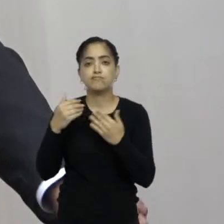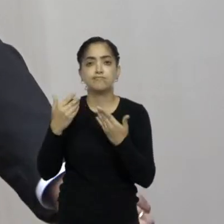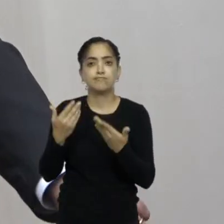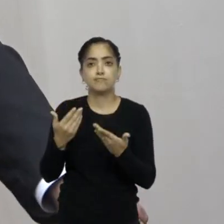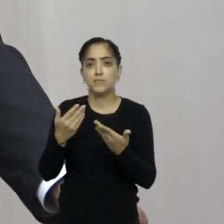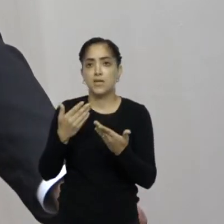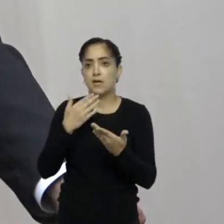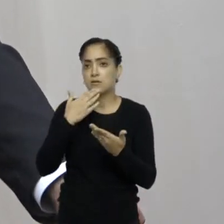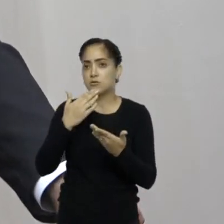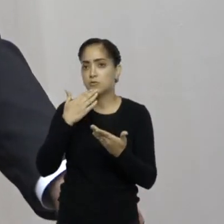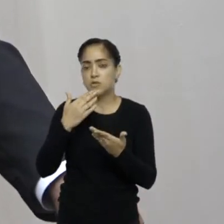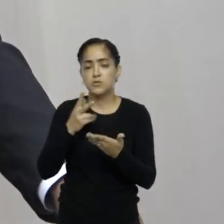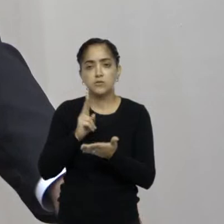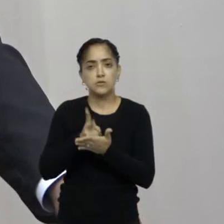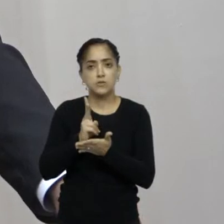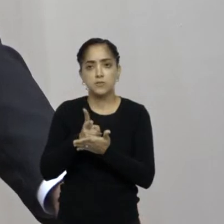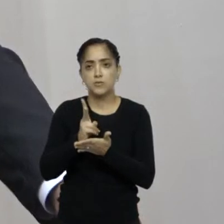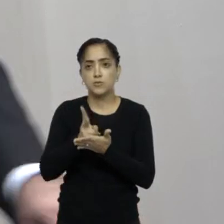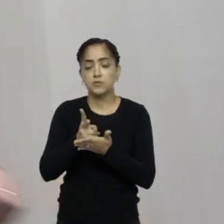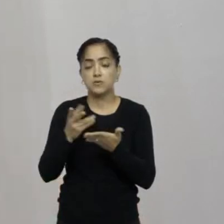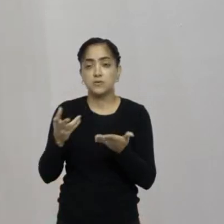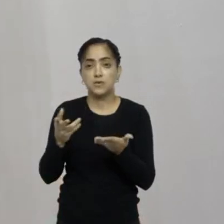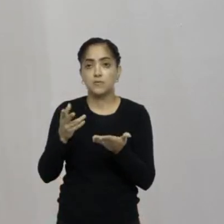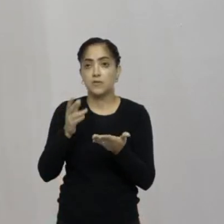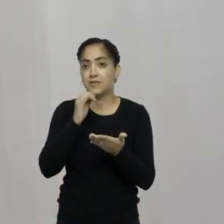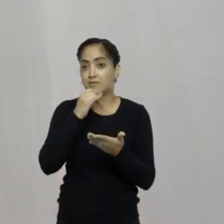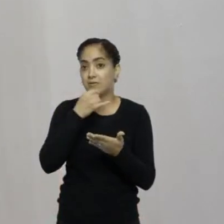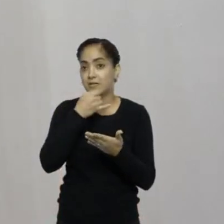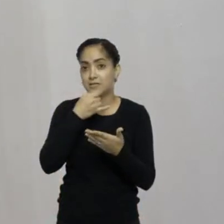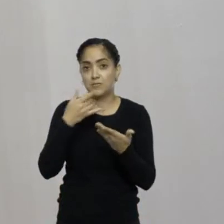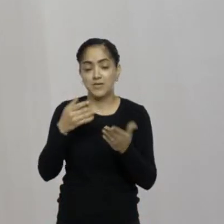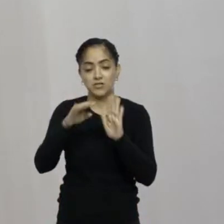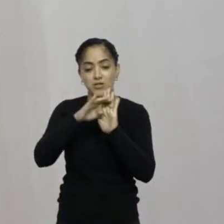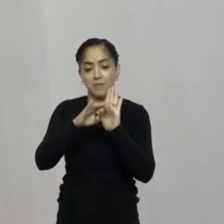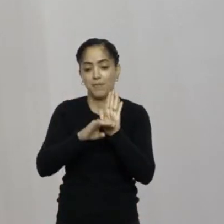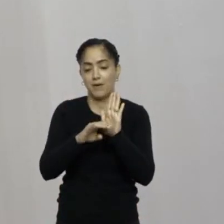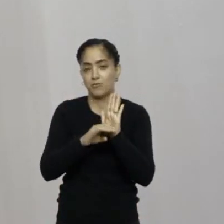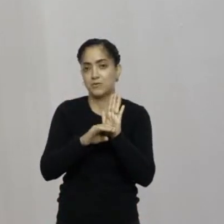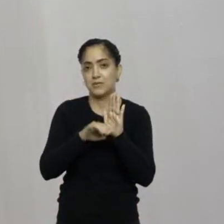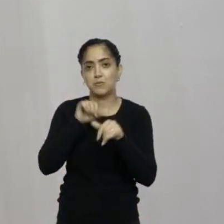mesmas. Infelizmente, a pauta não muda.